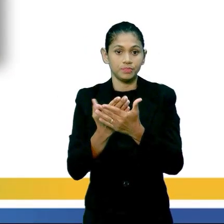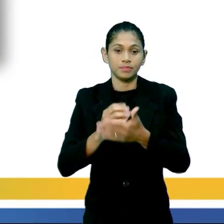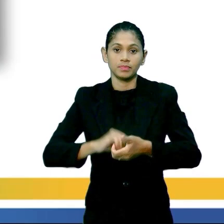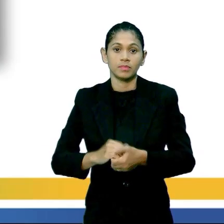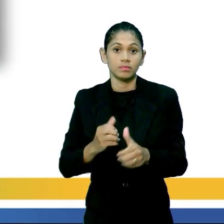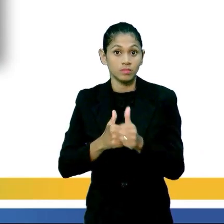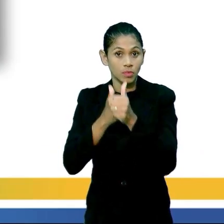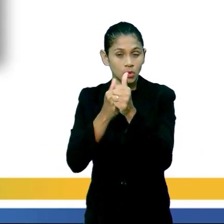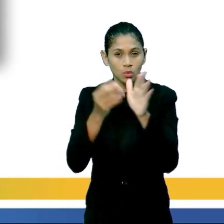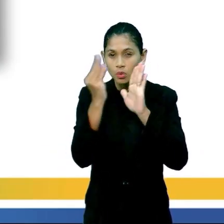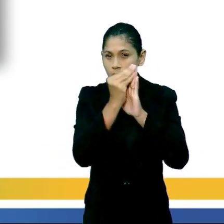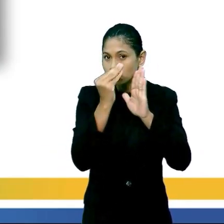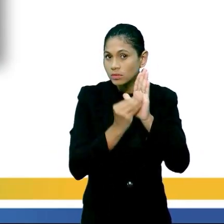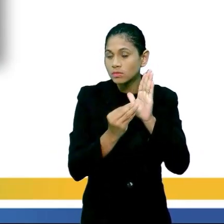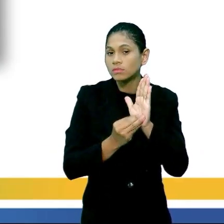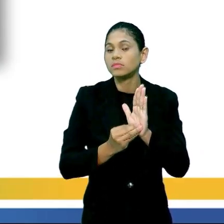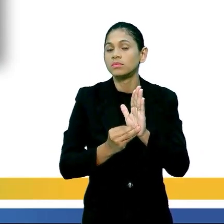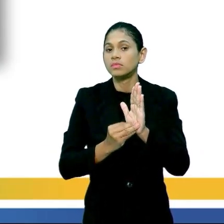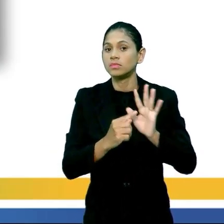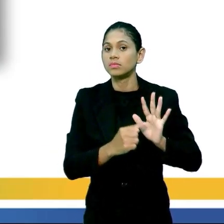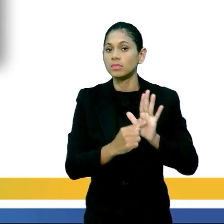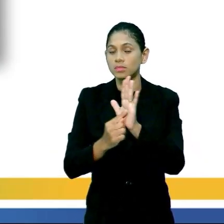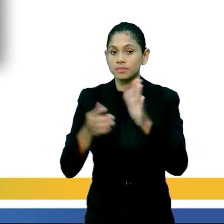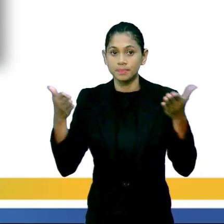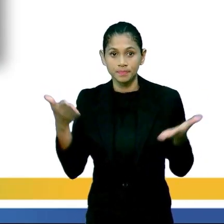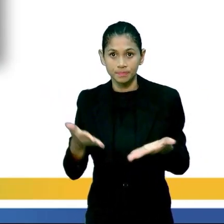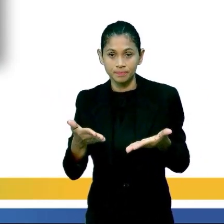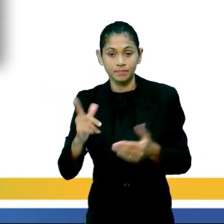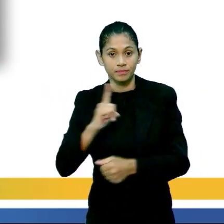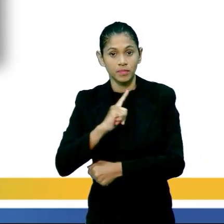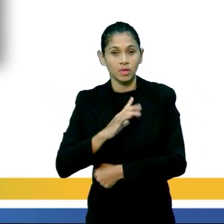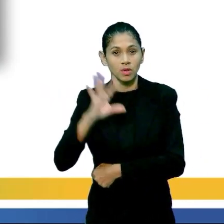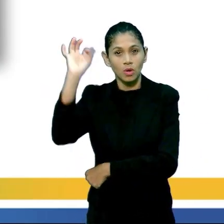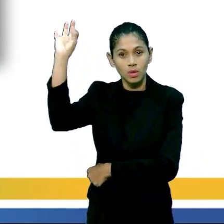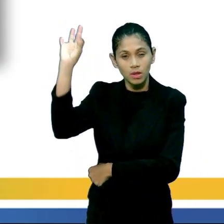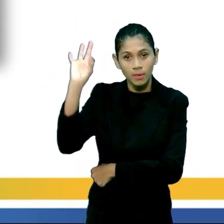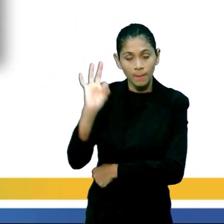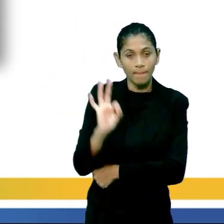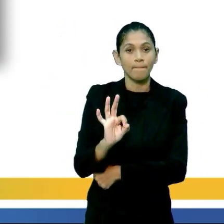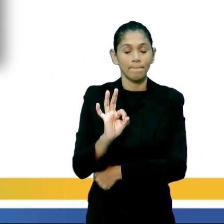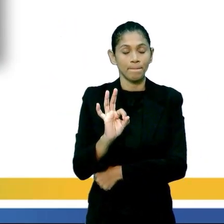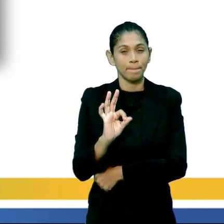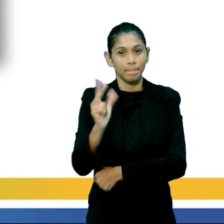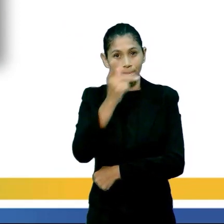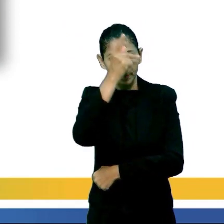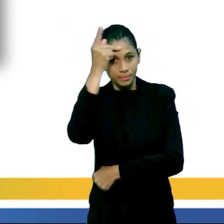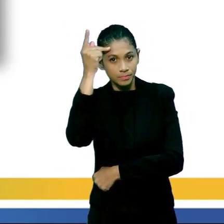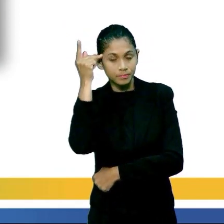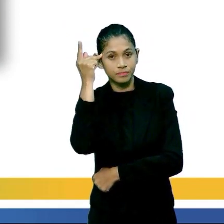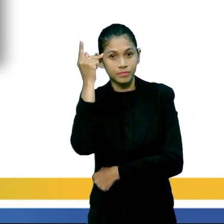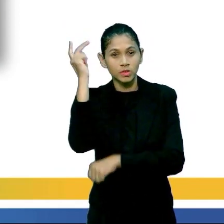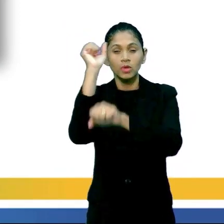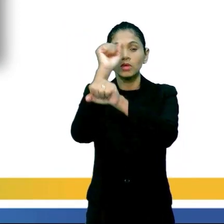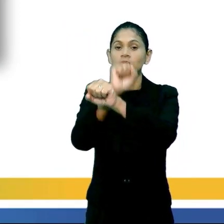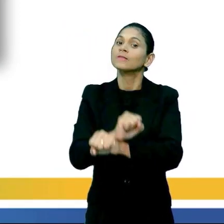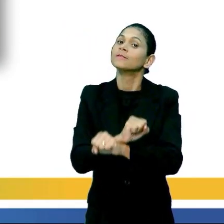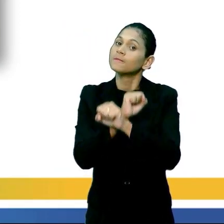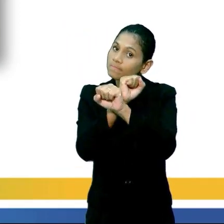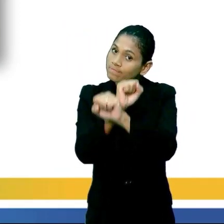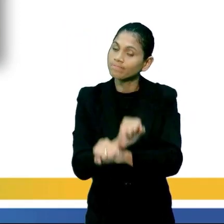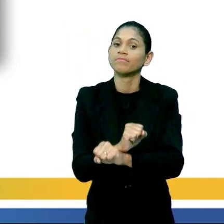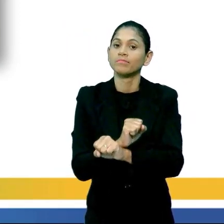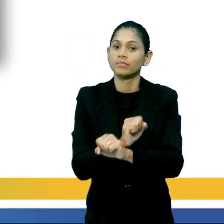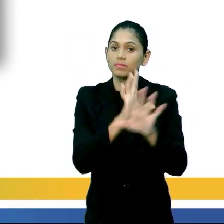agora. Nós temos aí o percentual, né, o quantitativo de pessoas escravizadas que